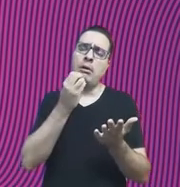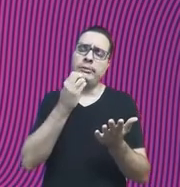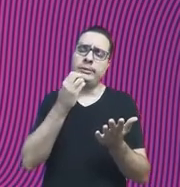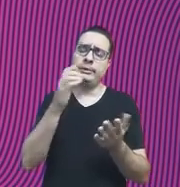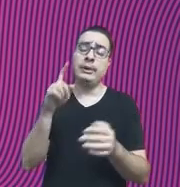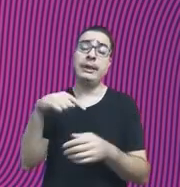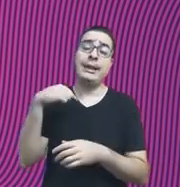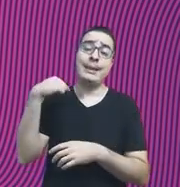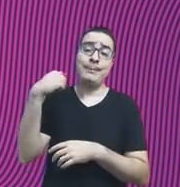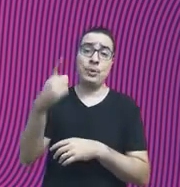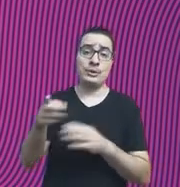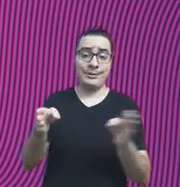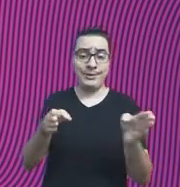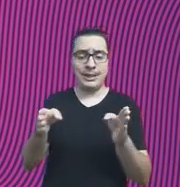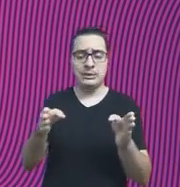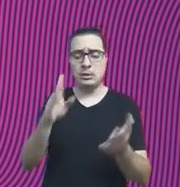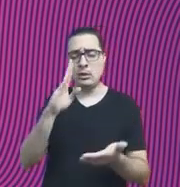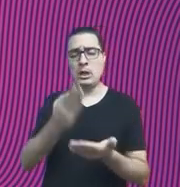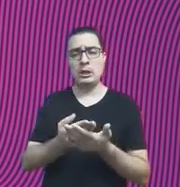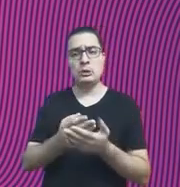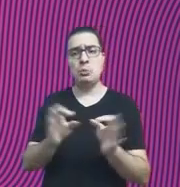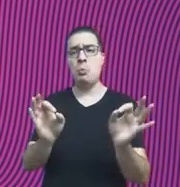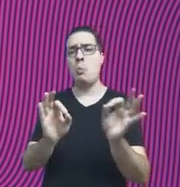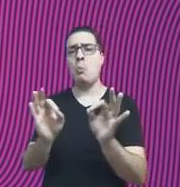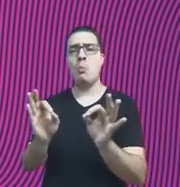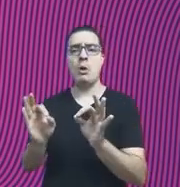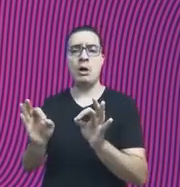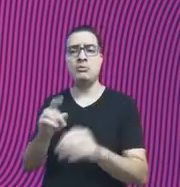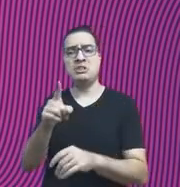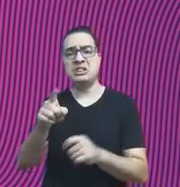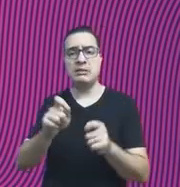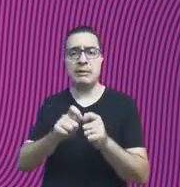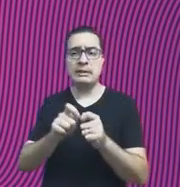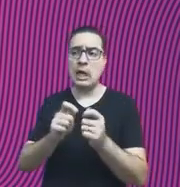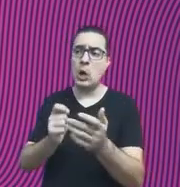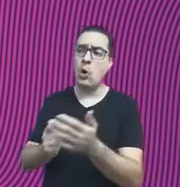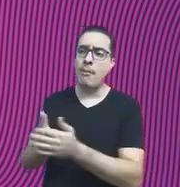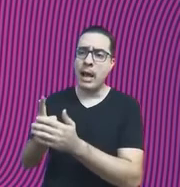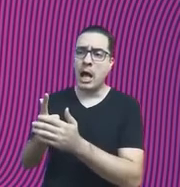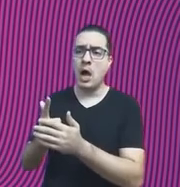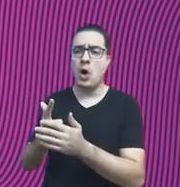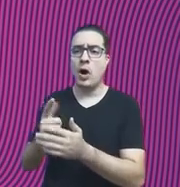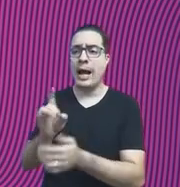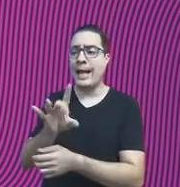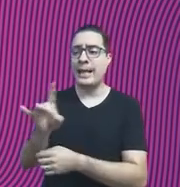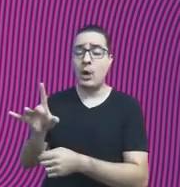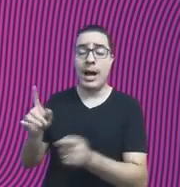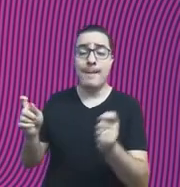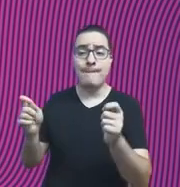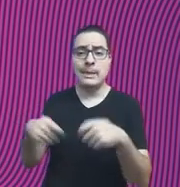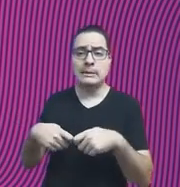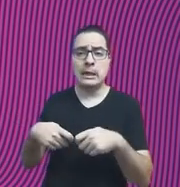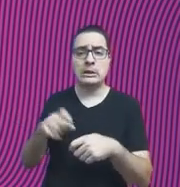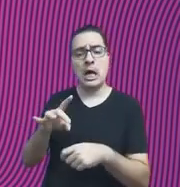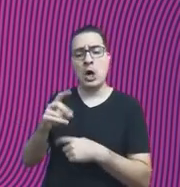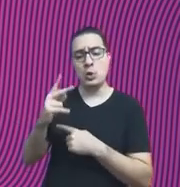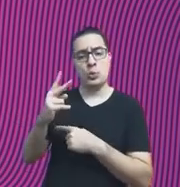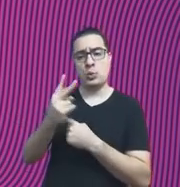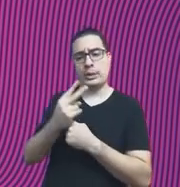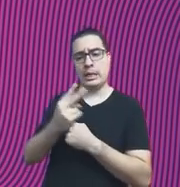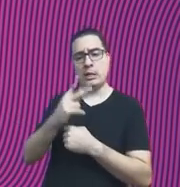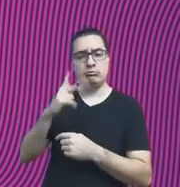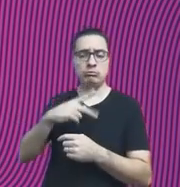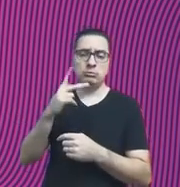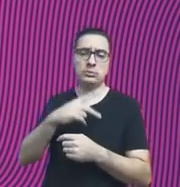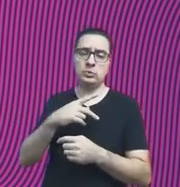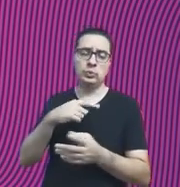não acredito em nada que você possa comprar a capacidade de alguém de se autocuidar. Isso não